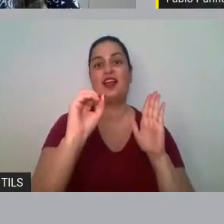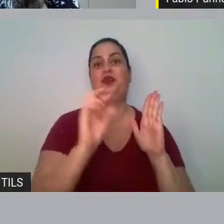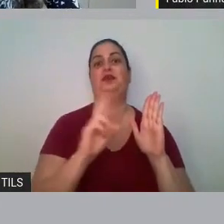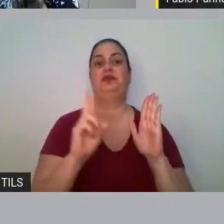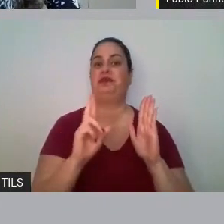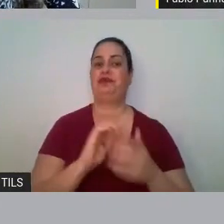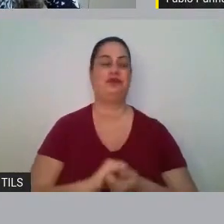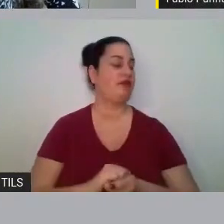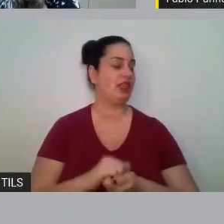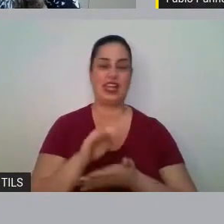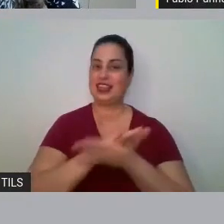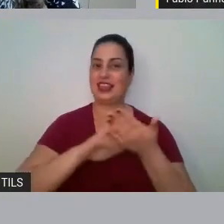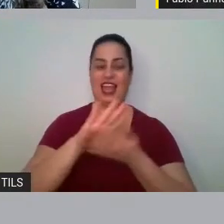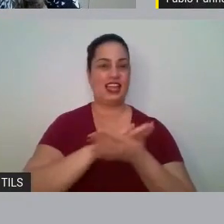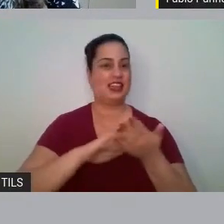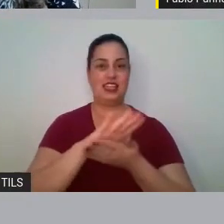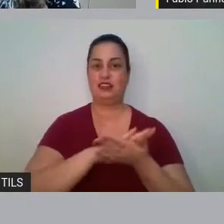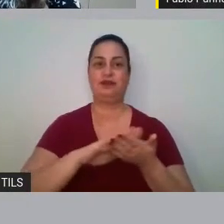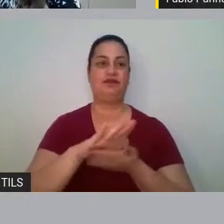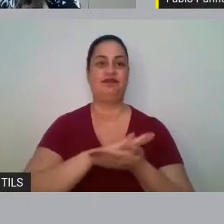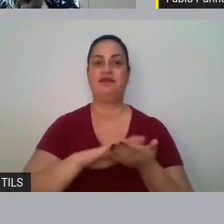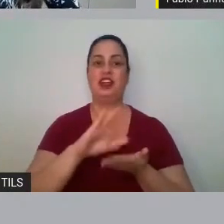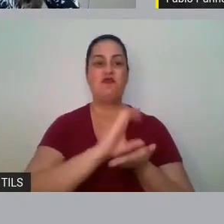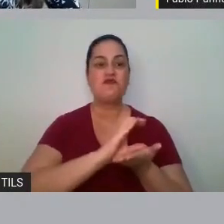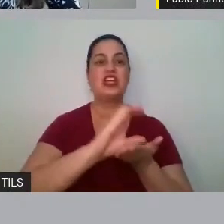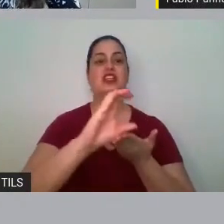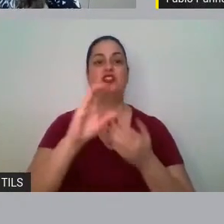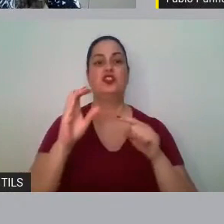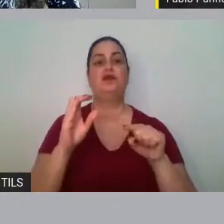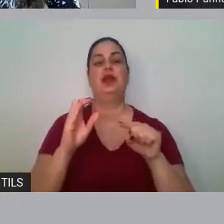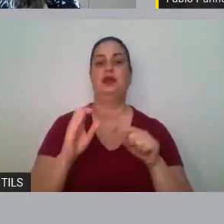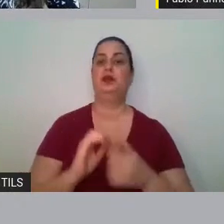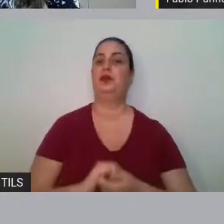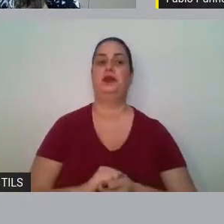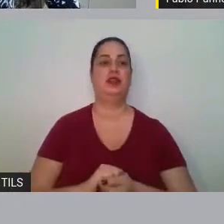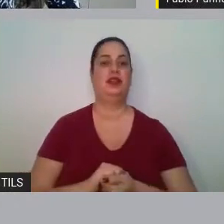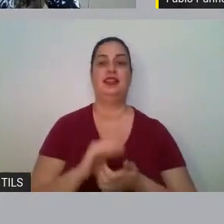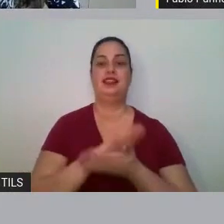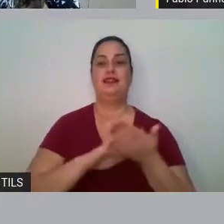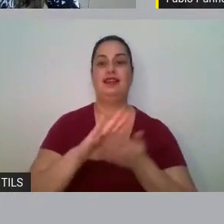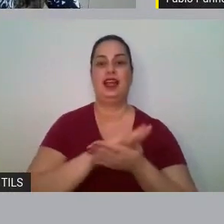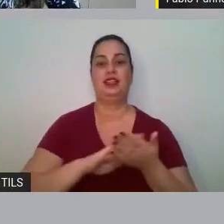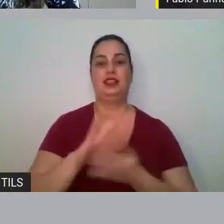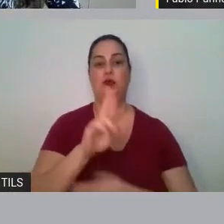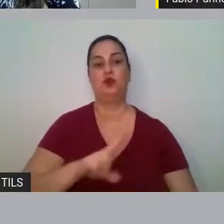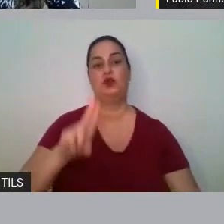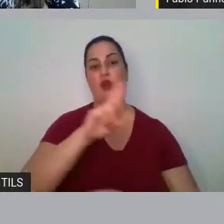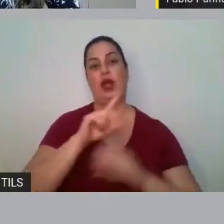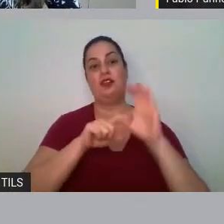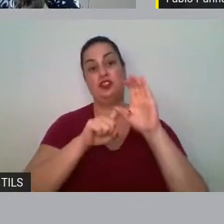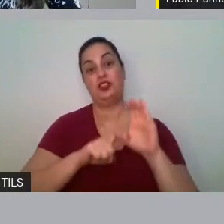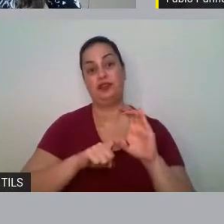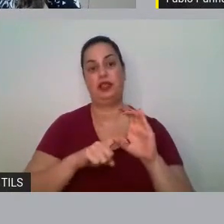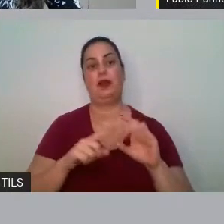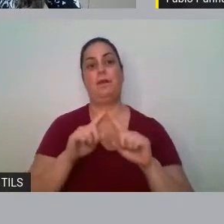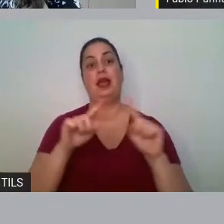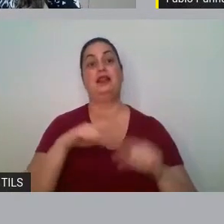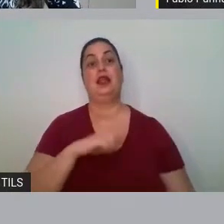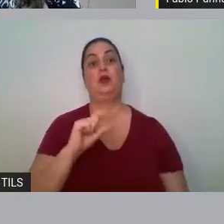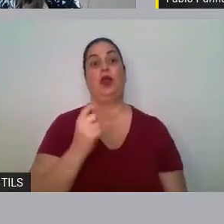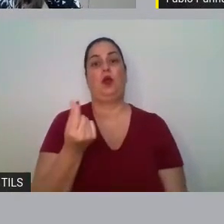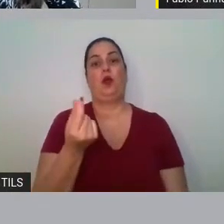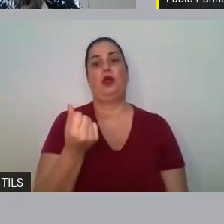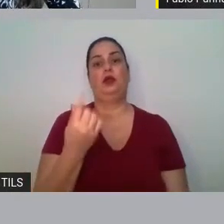foi feito com emissão de títulos. O que ele admite lá como investimento são 400 bilhões que foram